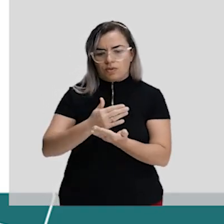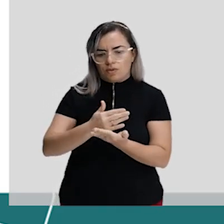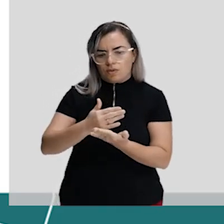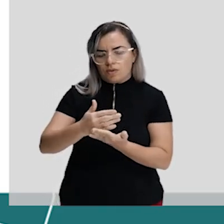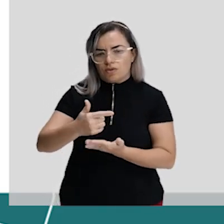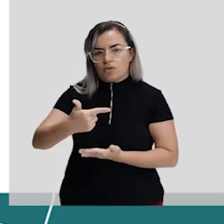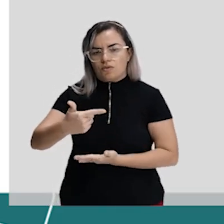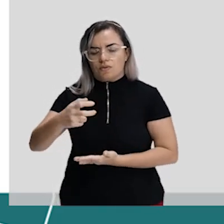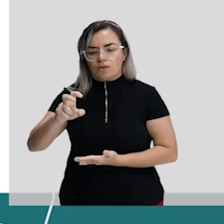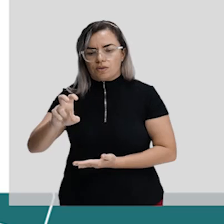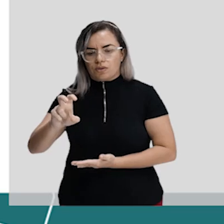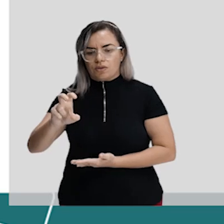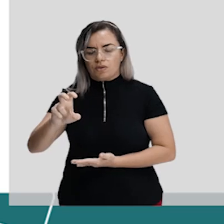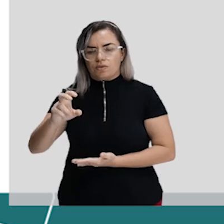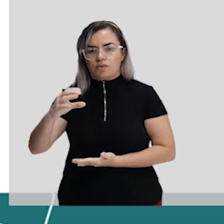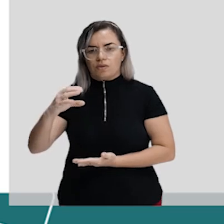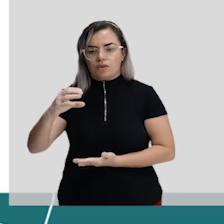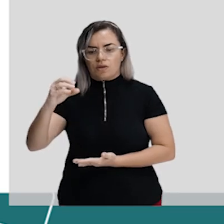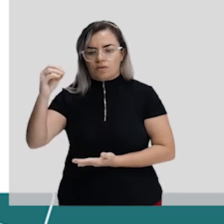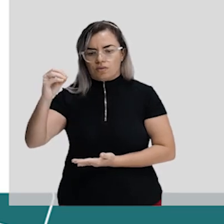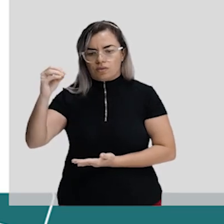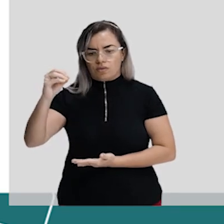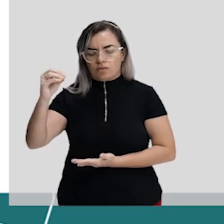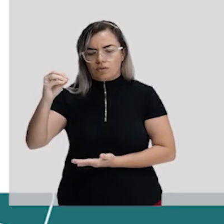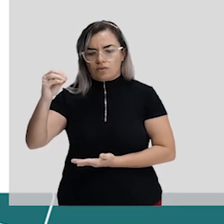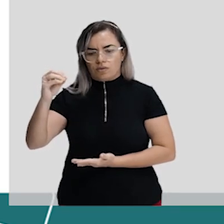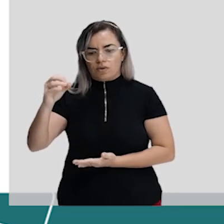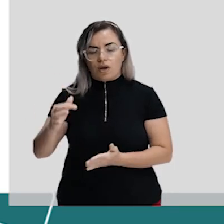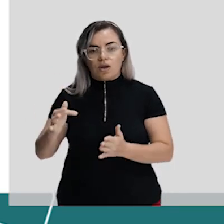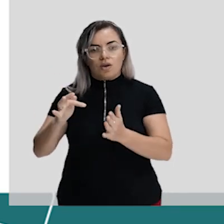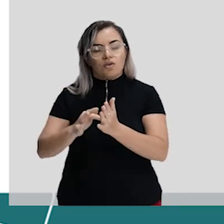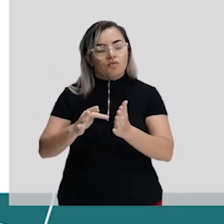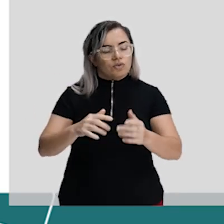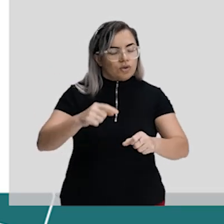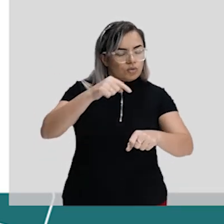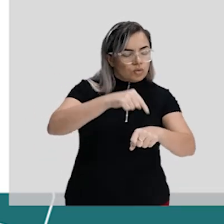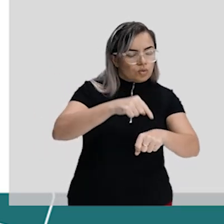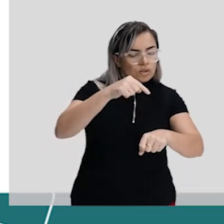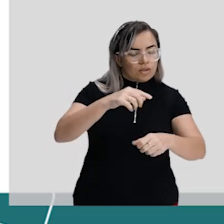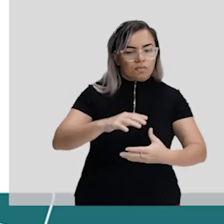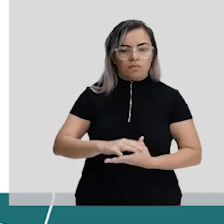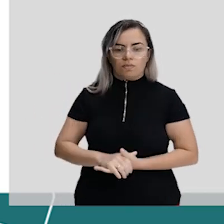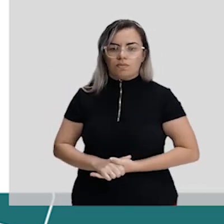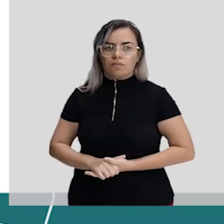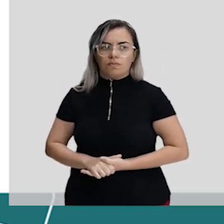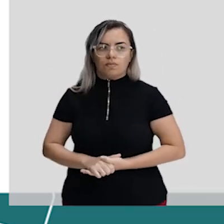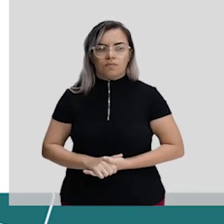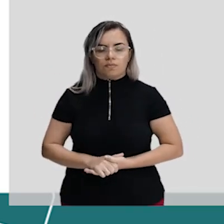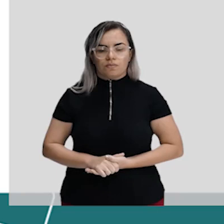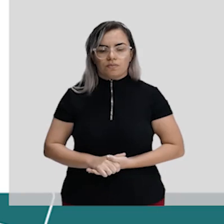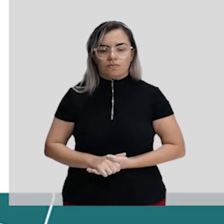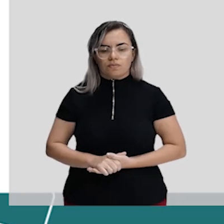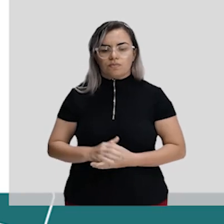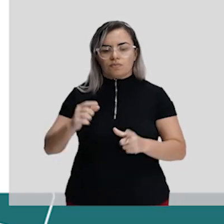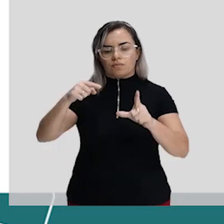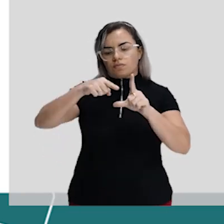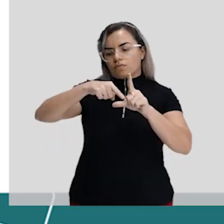25 graus Celsius. Isso em função do tempo. Okay? Então vamos passar para cá aquele gráficozinho lá,